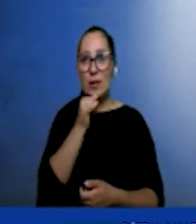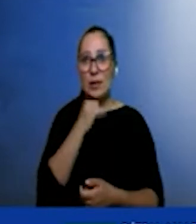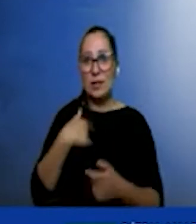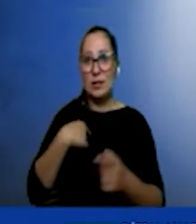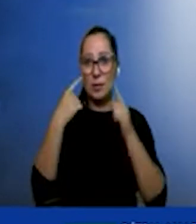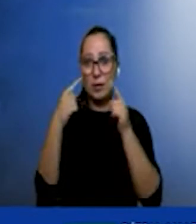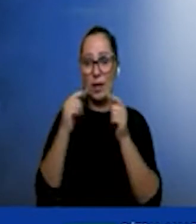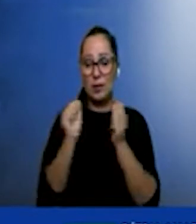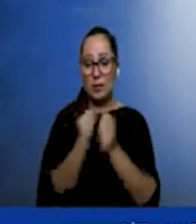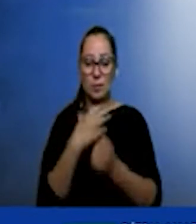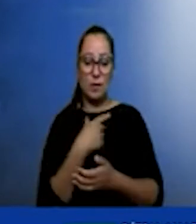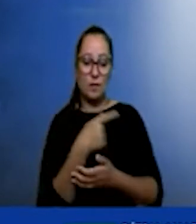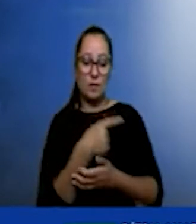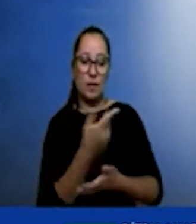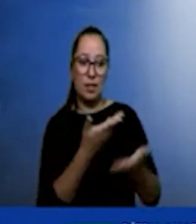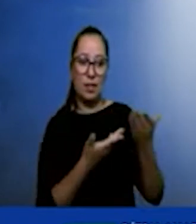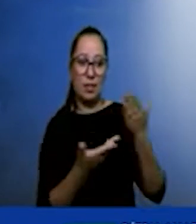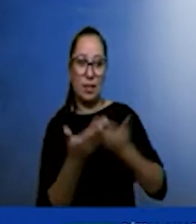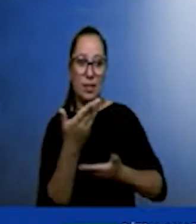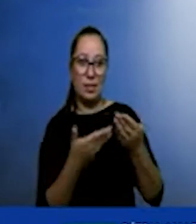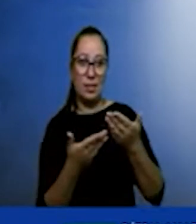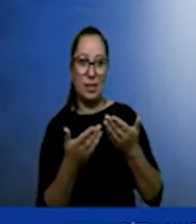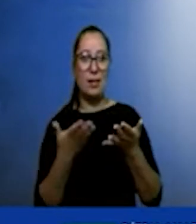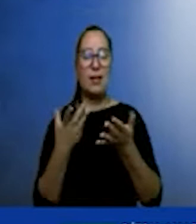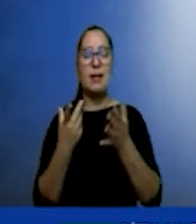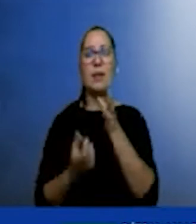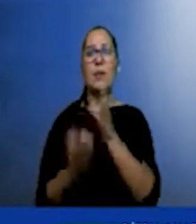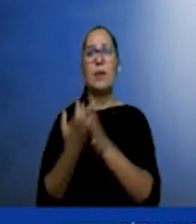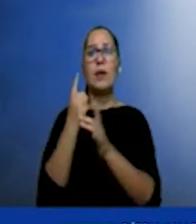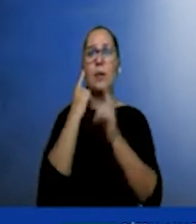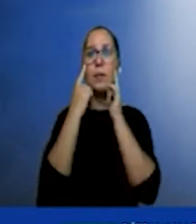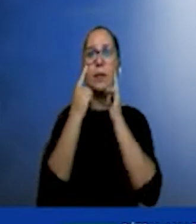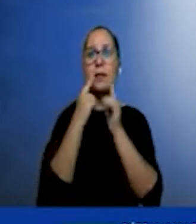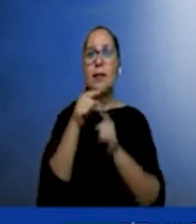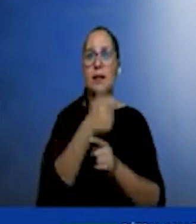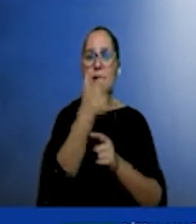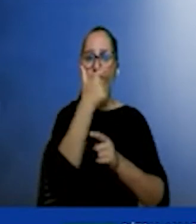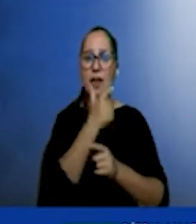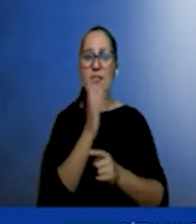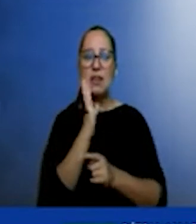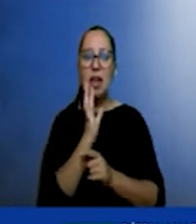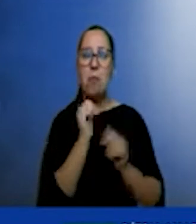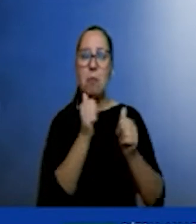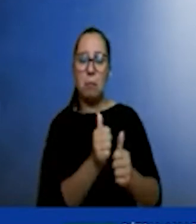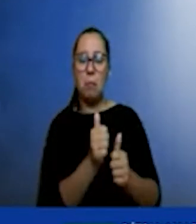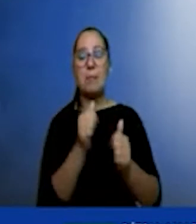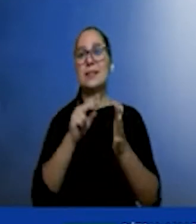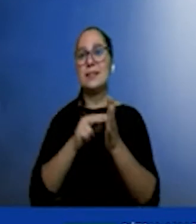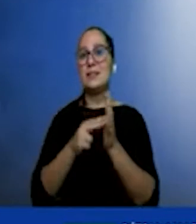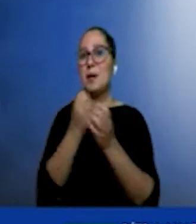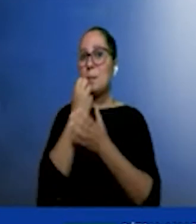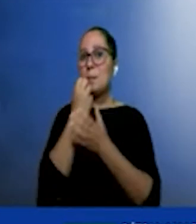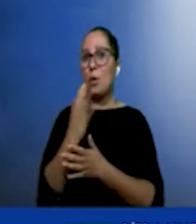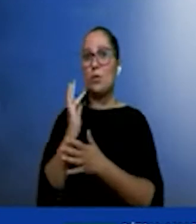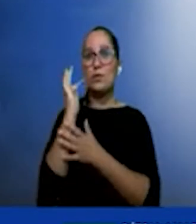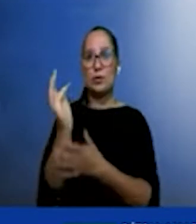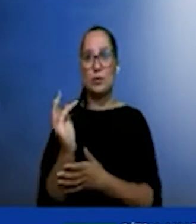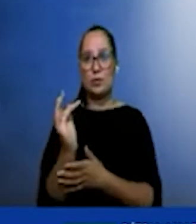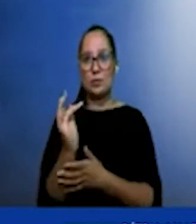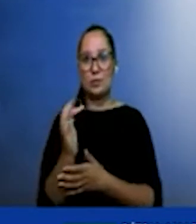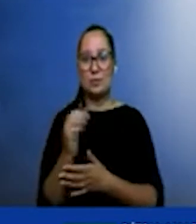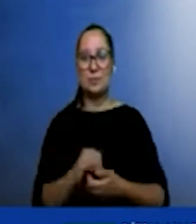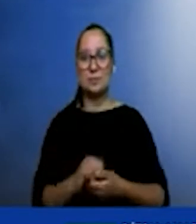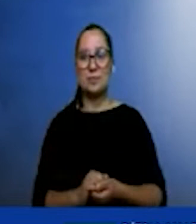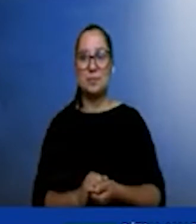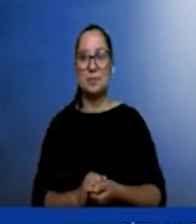se eu criar uma tese e eles acharem que está legal, é porque tá legal para o futuro, tá com certo? Certeza. E eu acho que, de